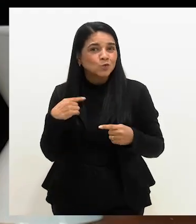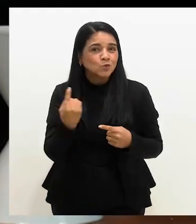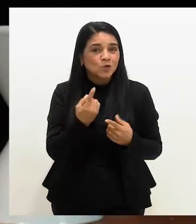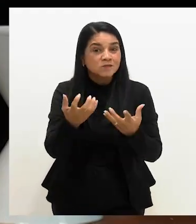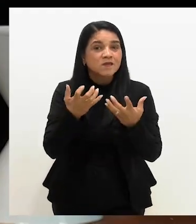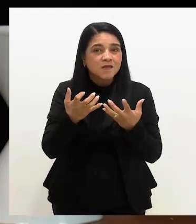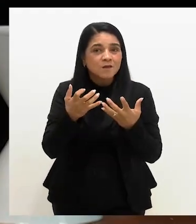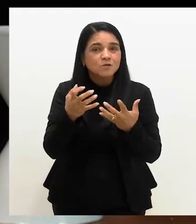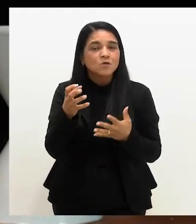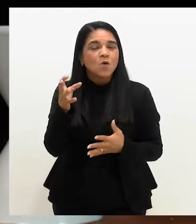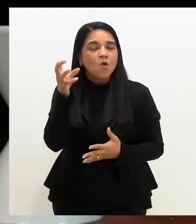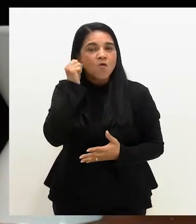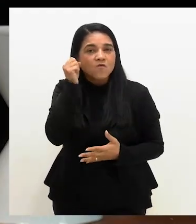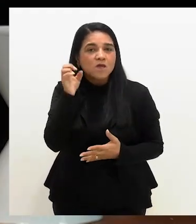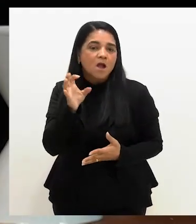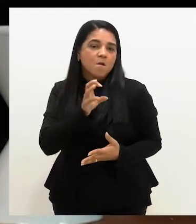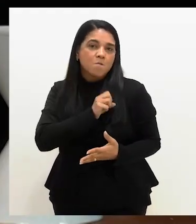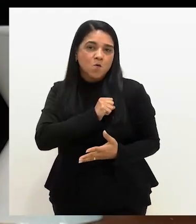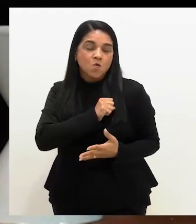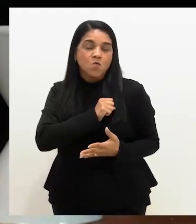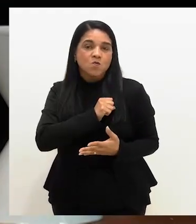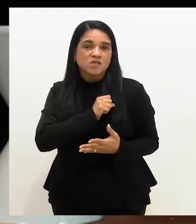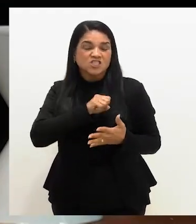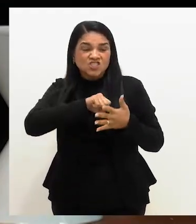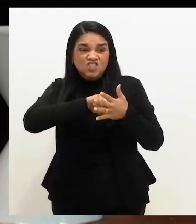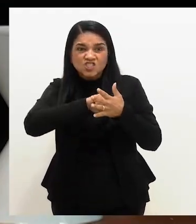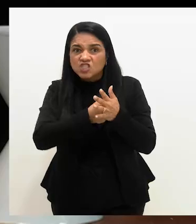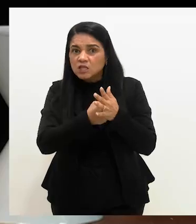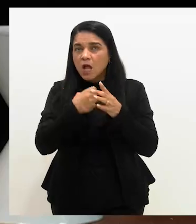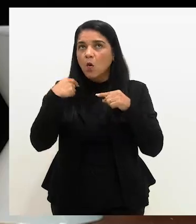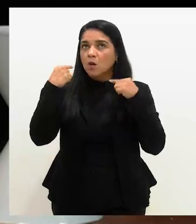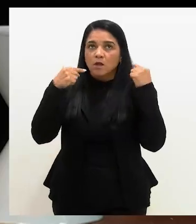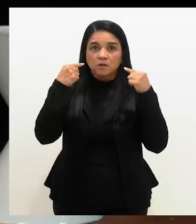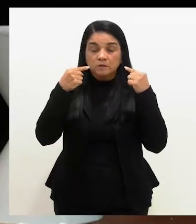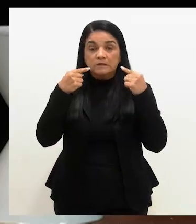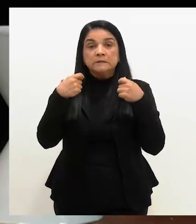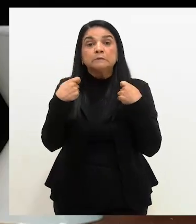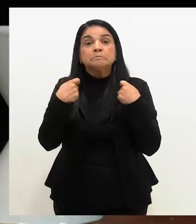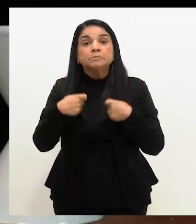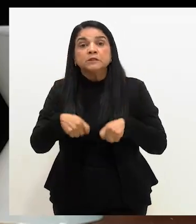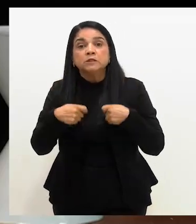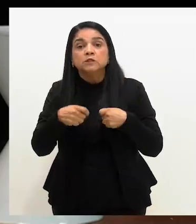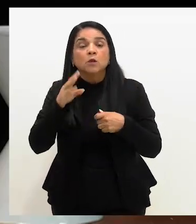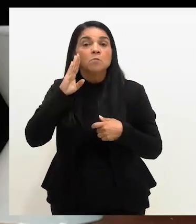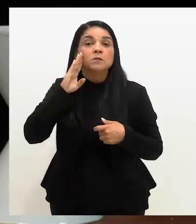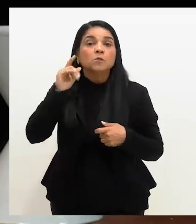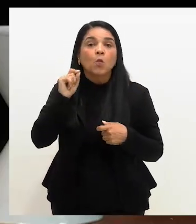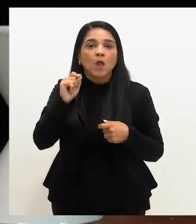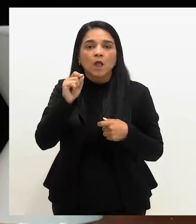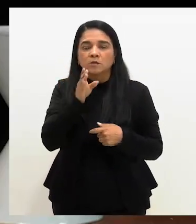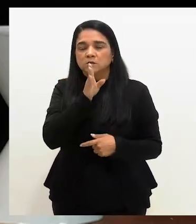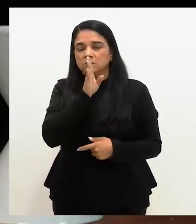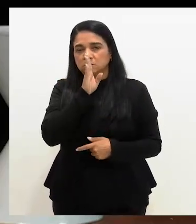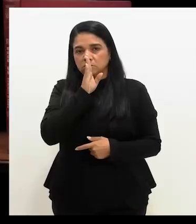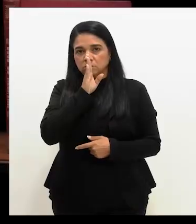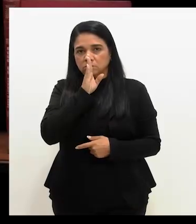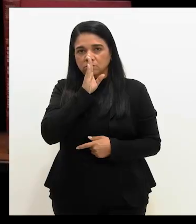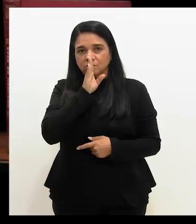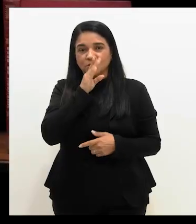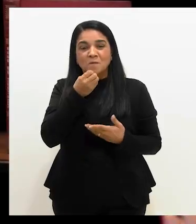coisa: ouvir o que ama e desligar o que enlouquece. E, às vezes, o que a gente mais precisa é de um pouco de silêncio,